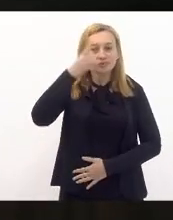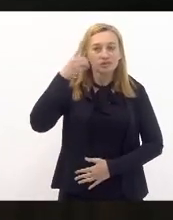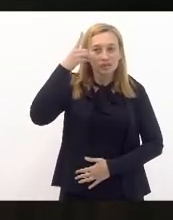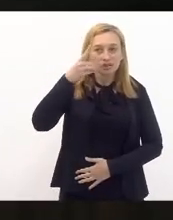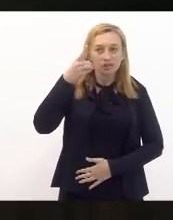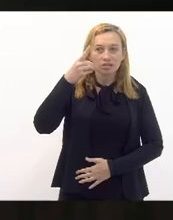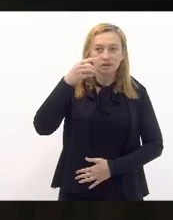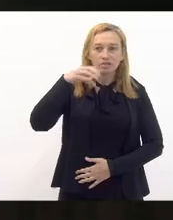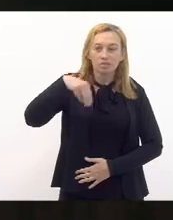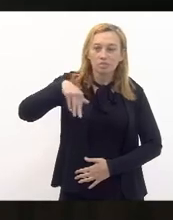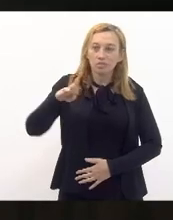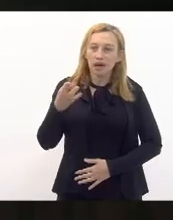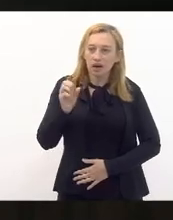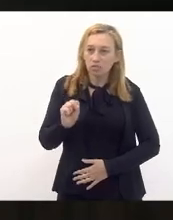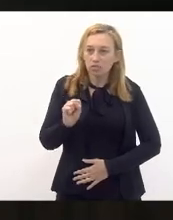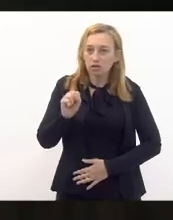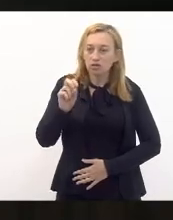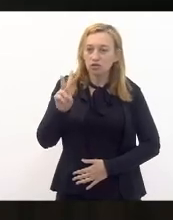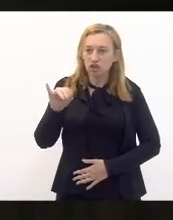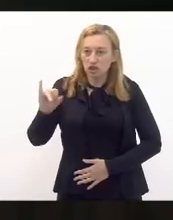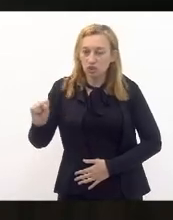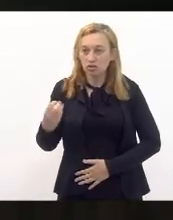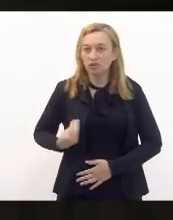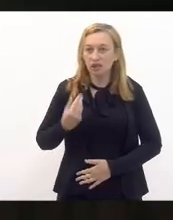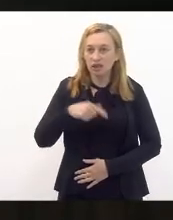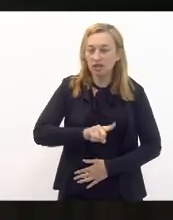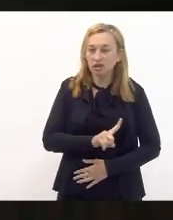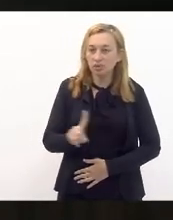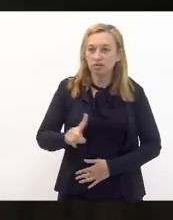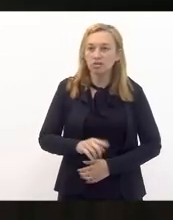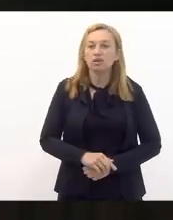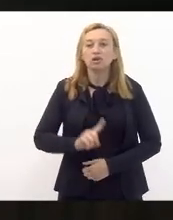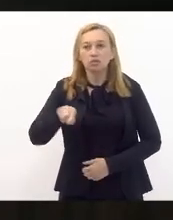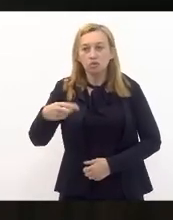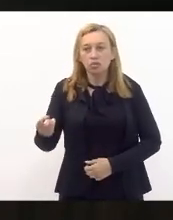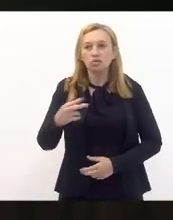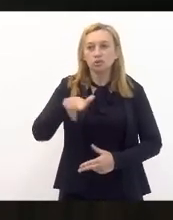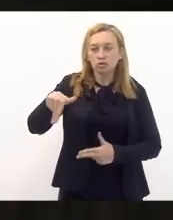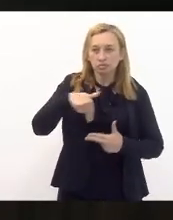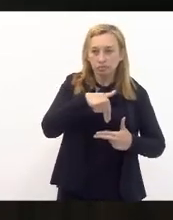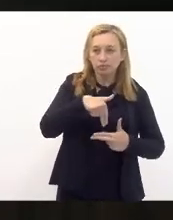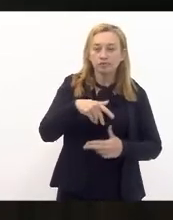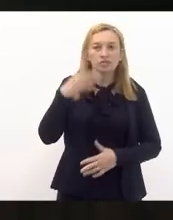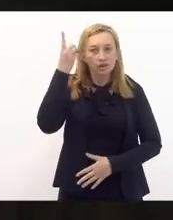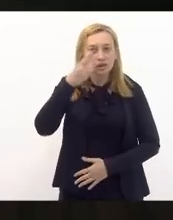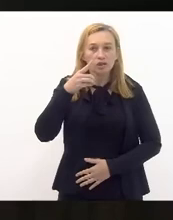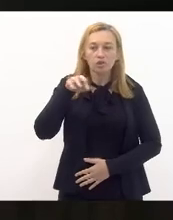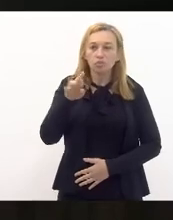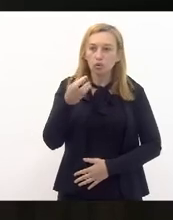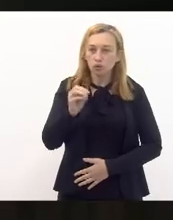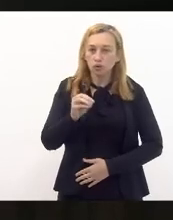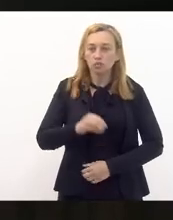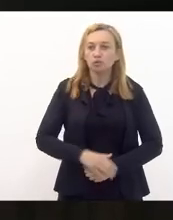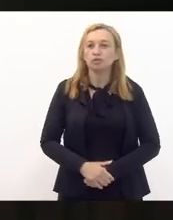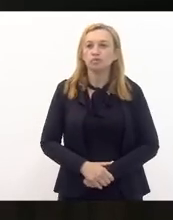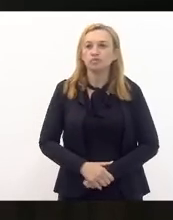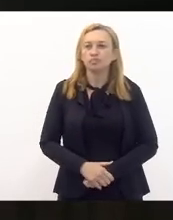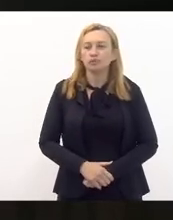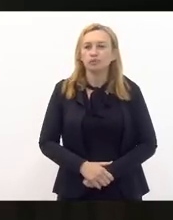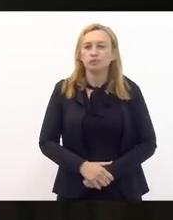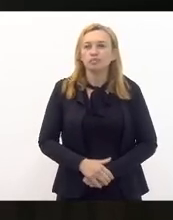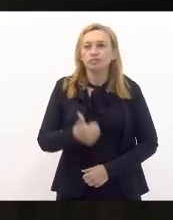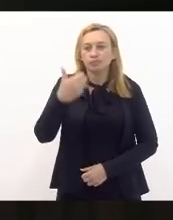Deputado Marcus Vinicius não se encontram no presente próximo orador inscrito ao Nobre Deputado Bruno dauaire